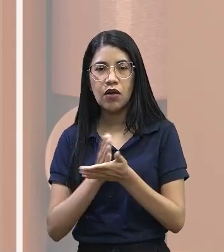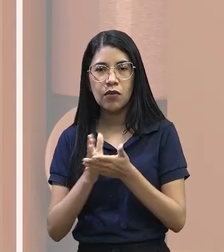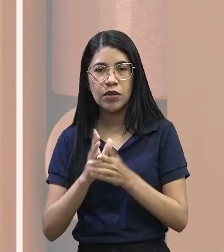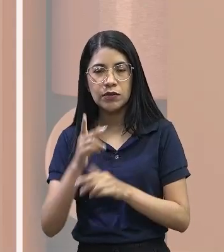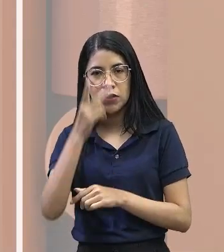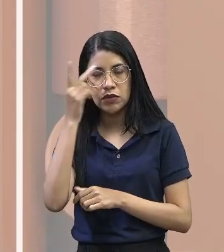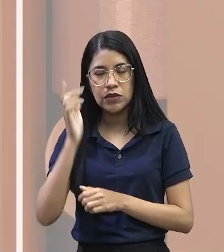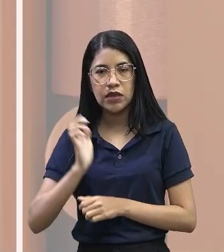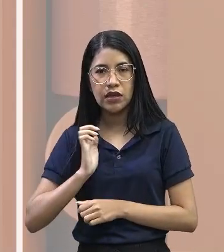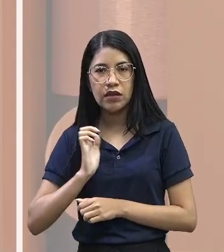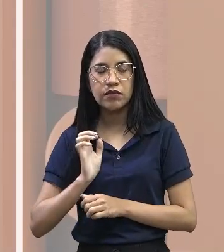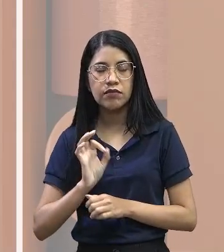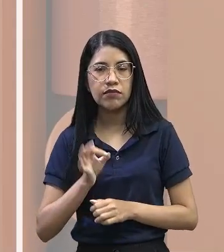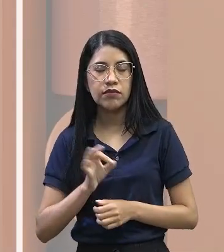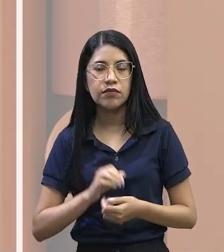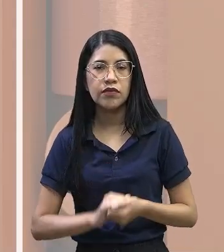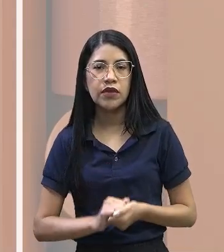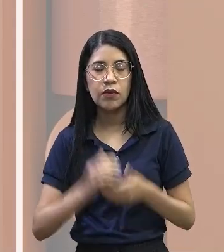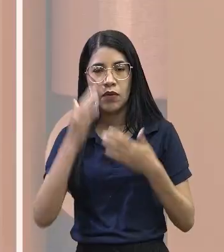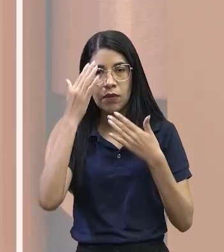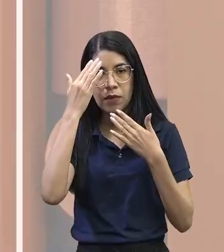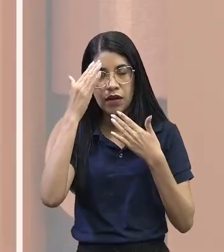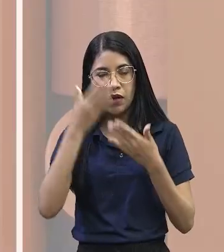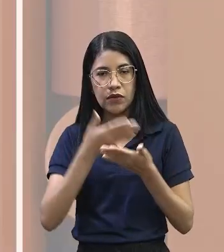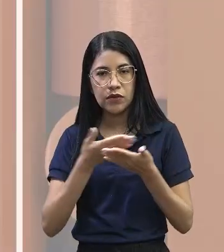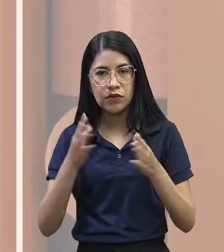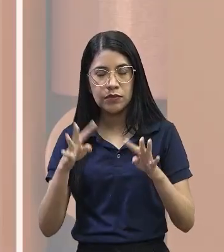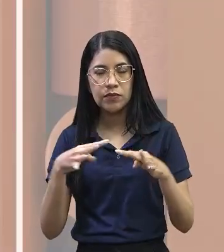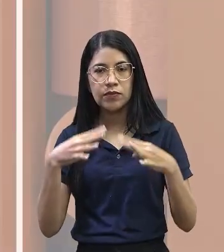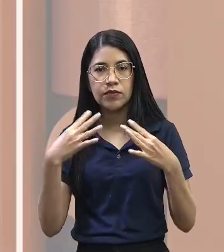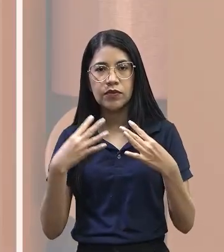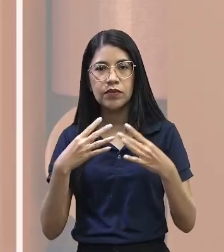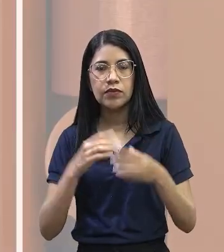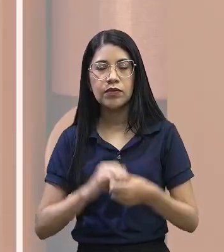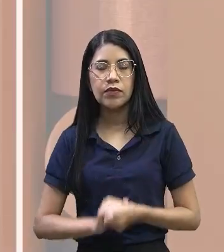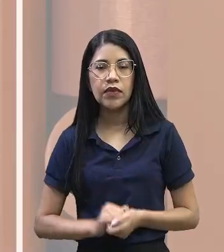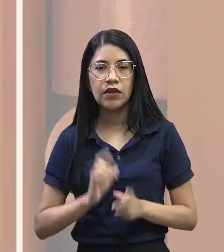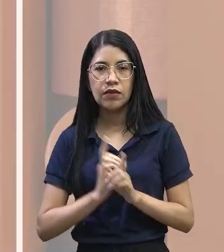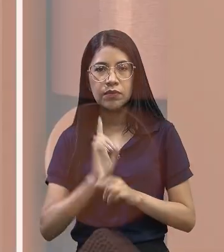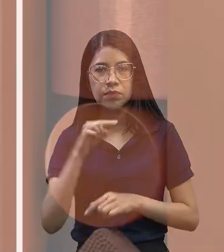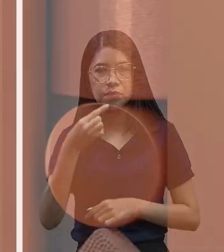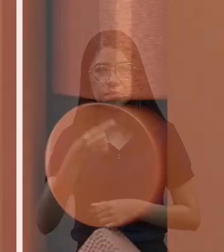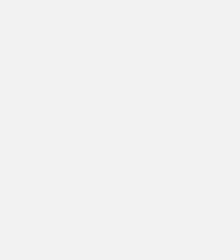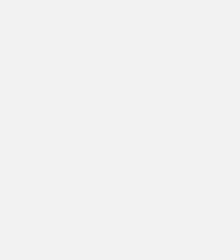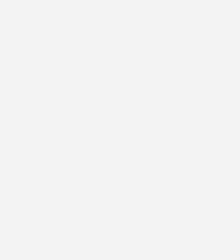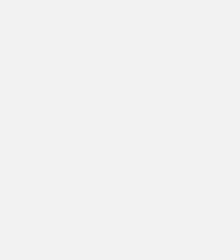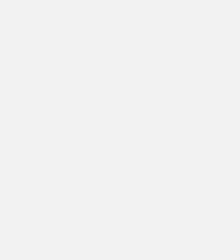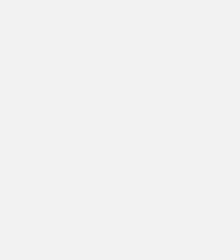indivíduos. Beleza, gente? Eu agradeço muito a atenção de vocês. A gente encerra por aqui.